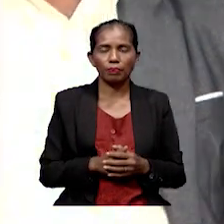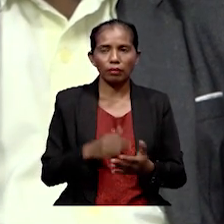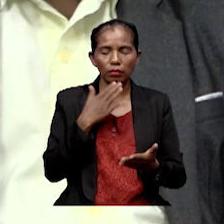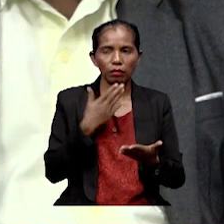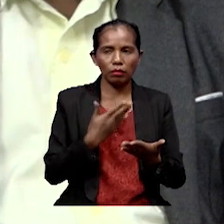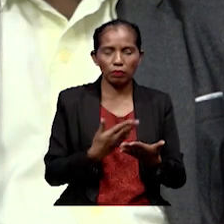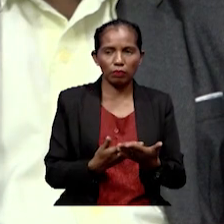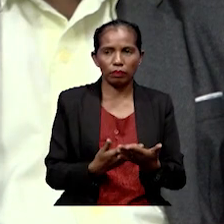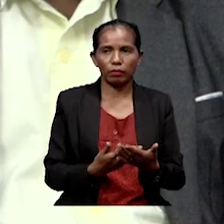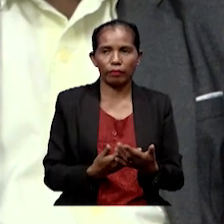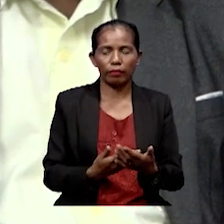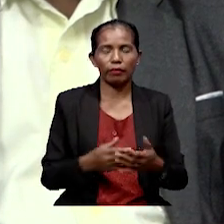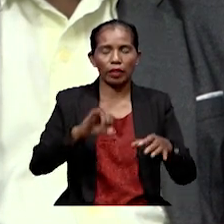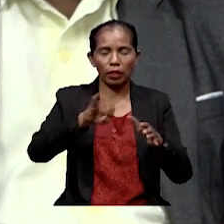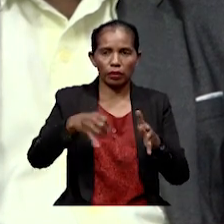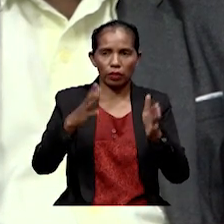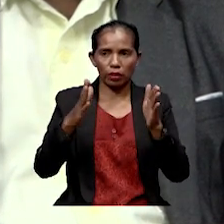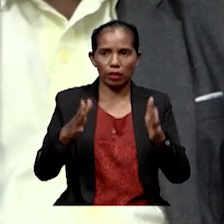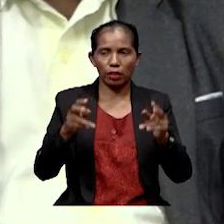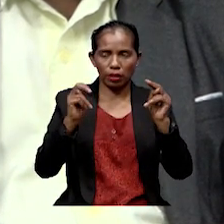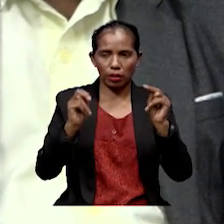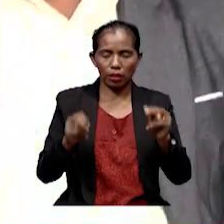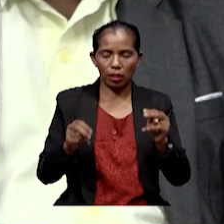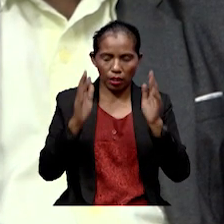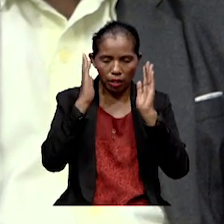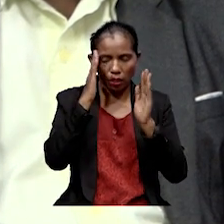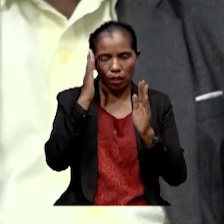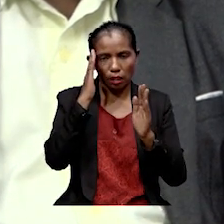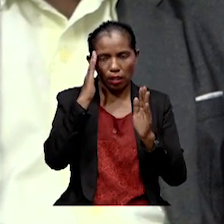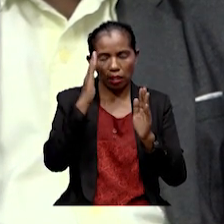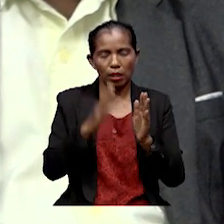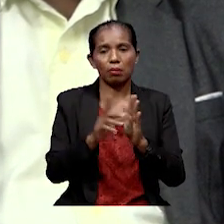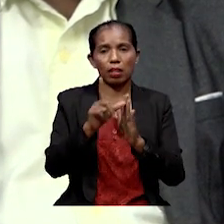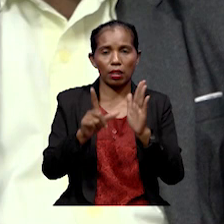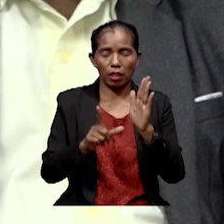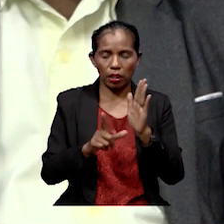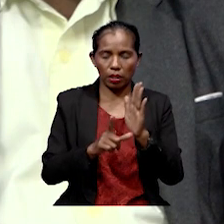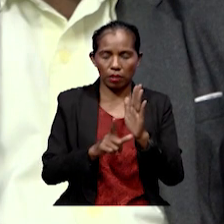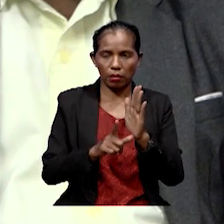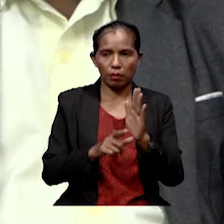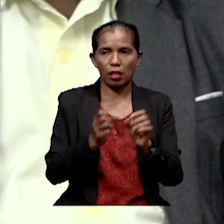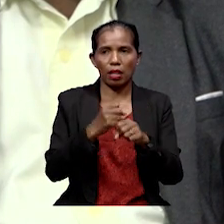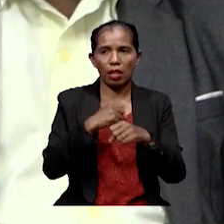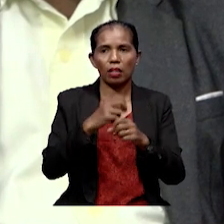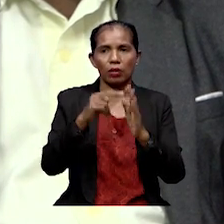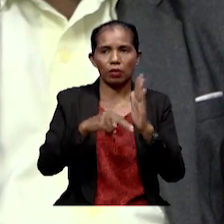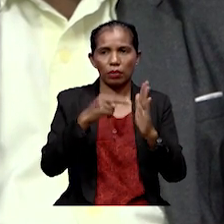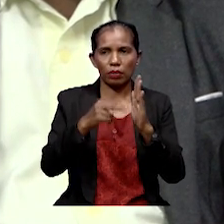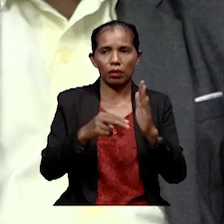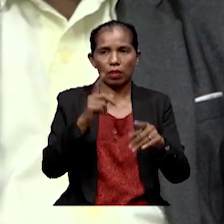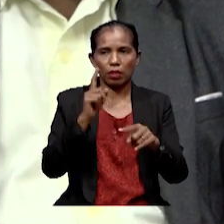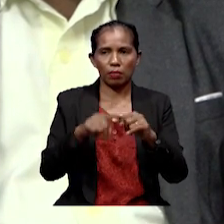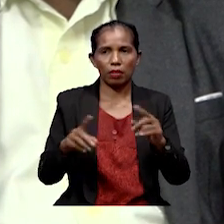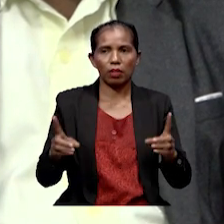Kata jornalista, né? Tem que entender de dia código ético nebe ia. Para nia halo notícia, né? Labele contra